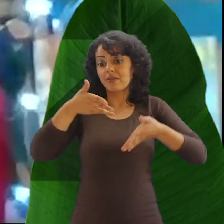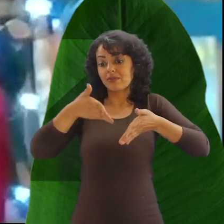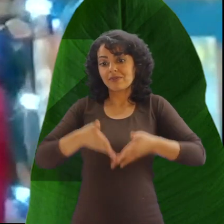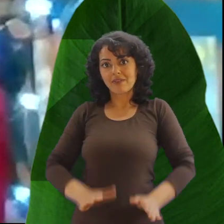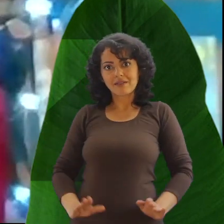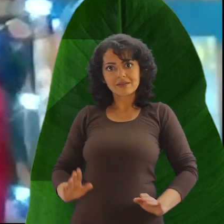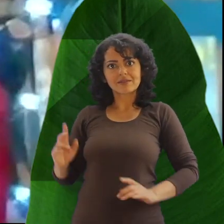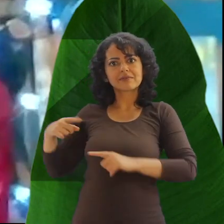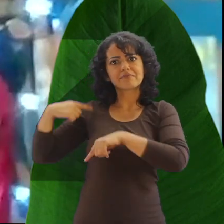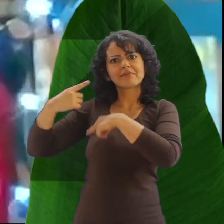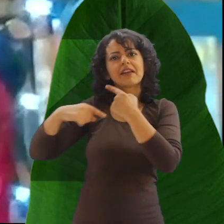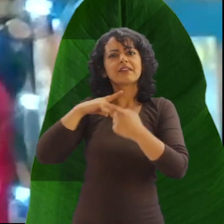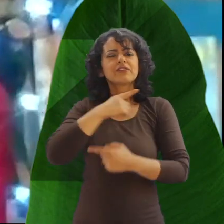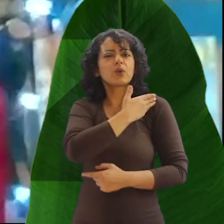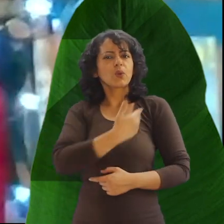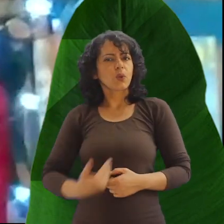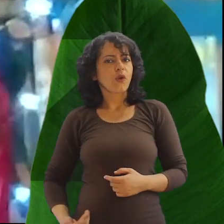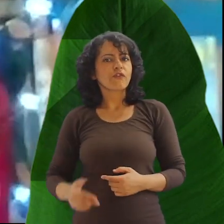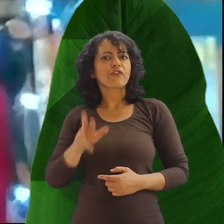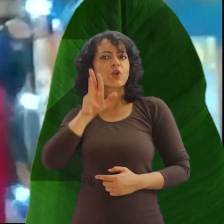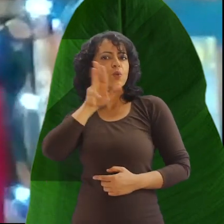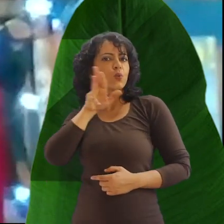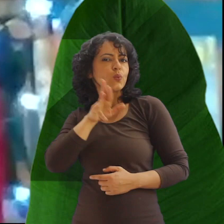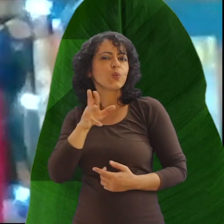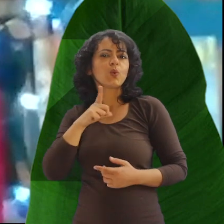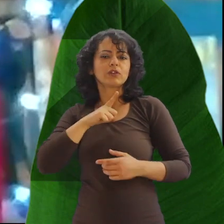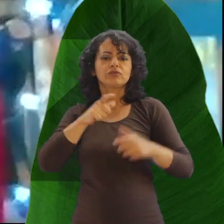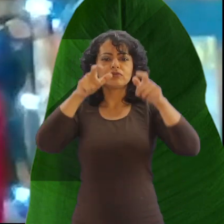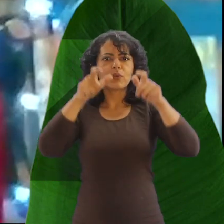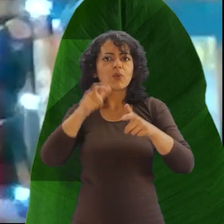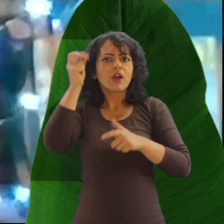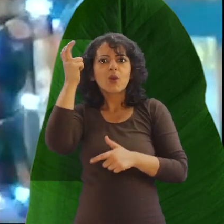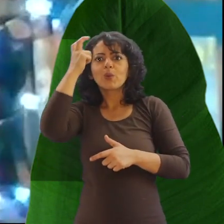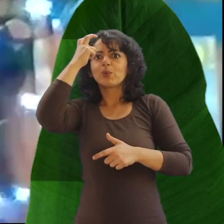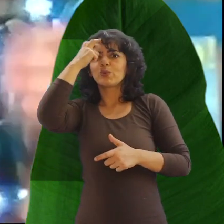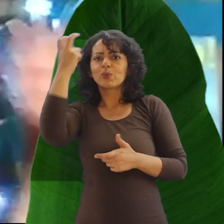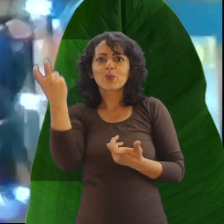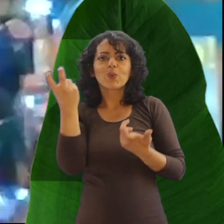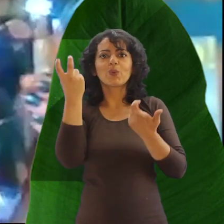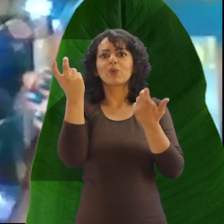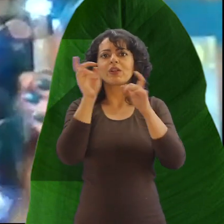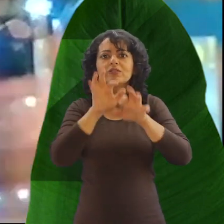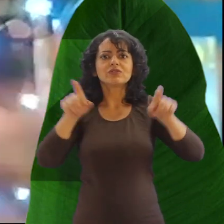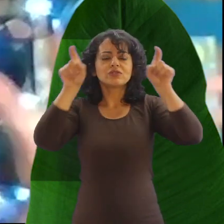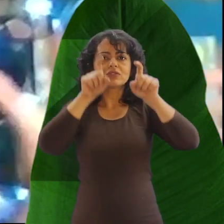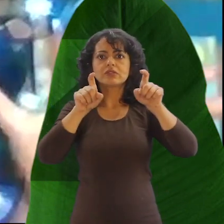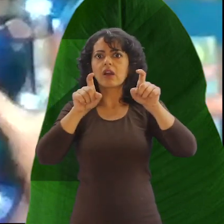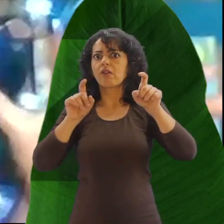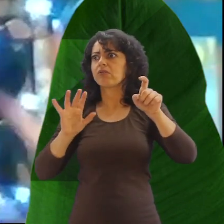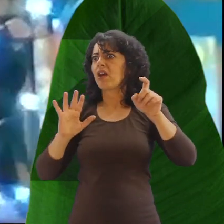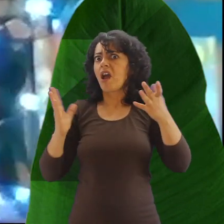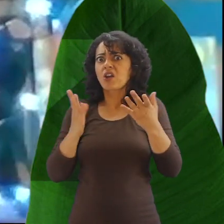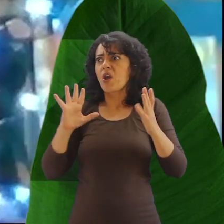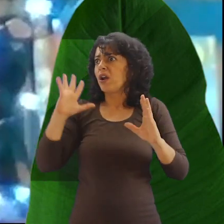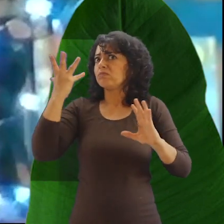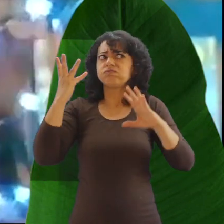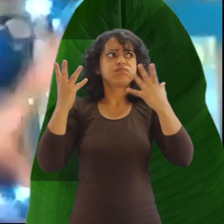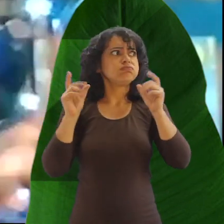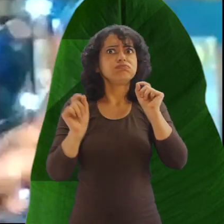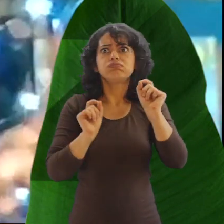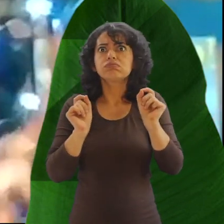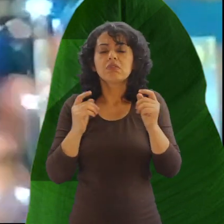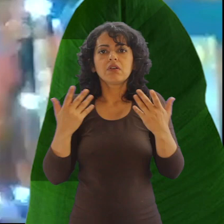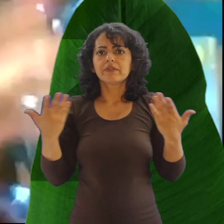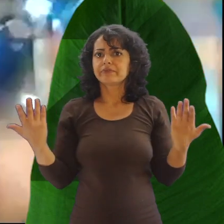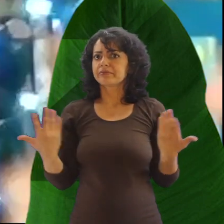dessa geração, governo Lula, ponto de cultura, cultura digital, o que, que aconteceu? Que balanço é de 15 anos? Mas,